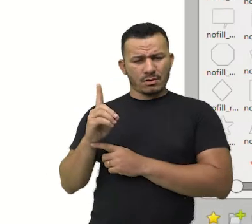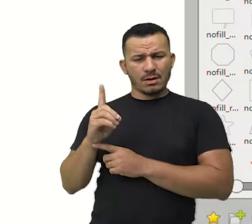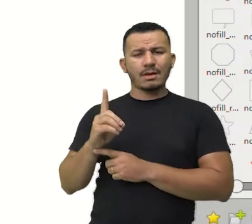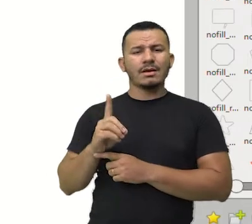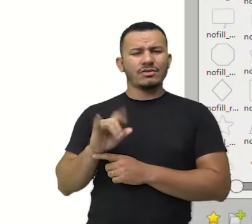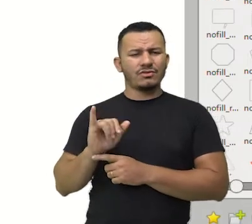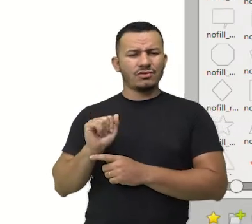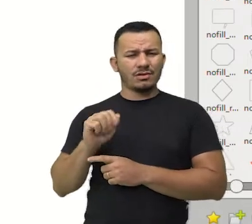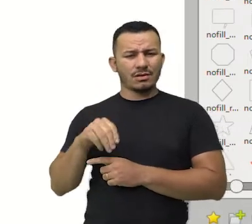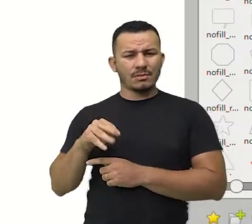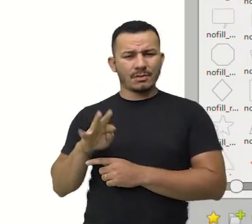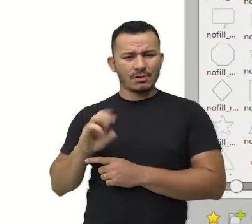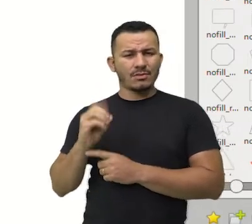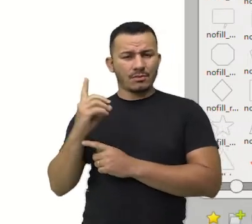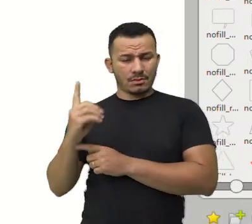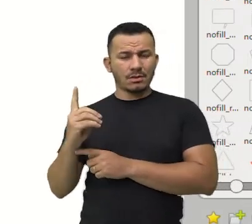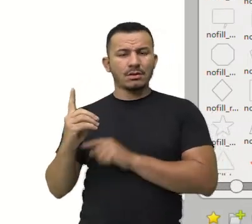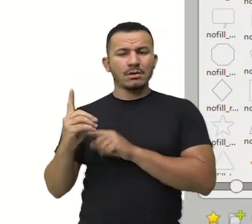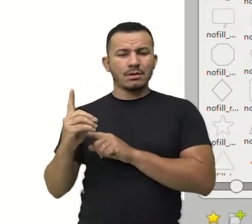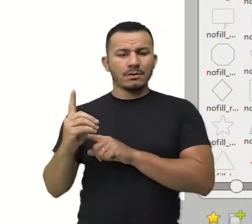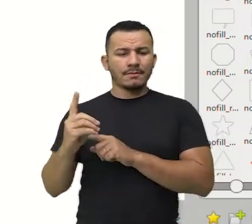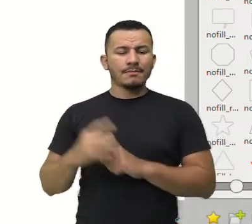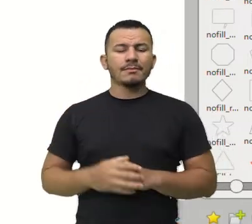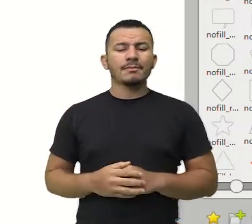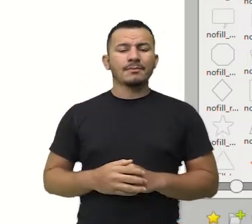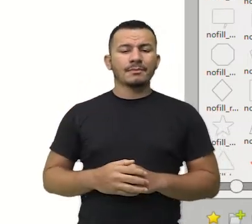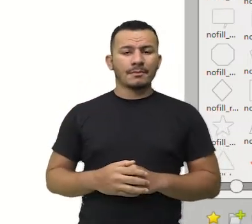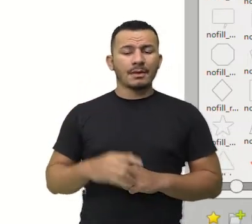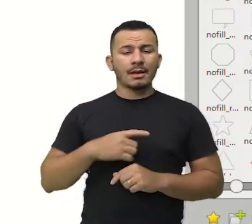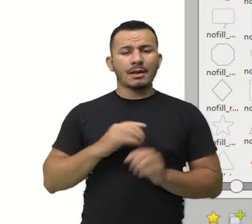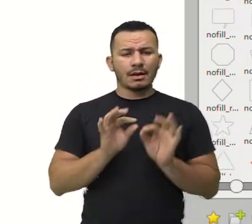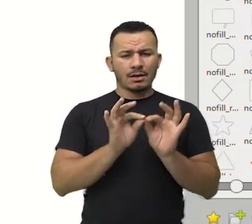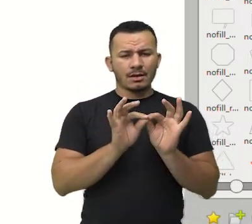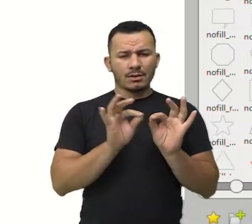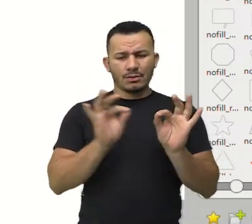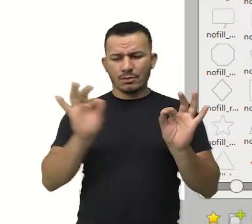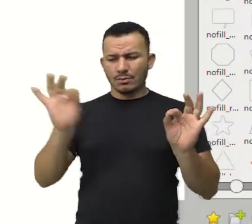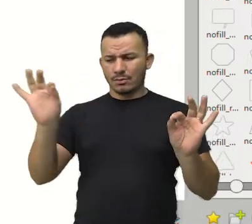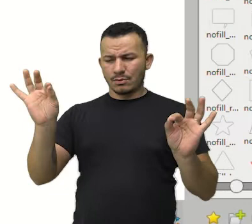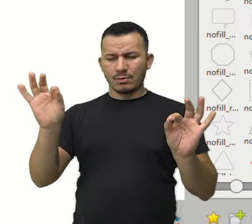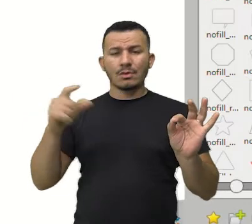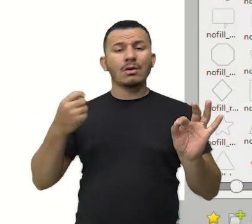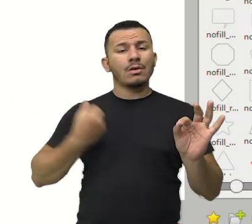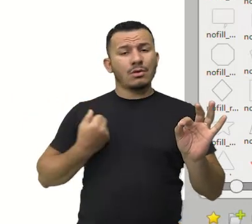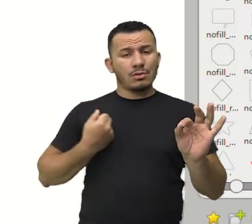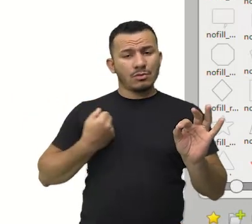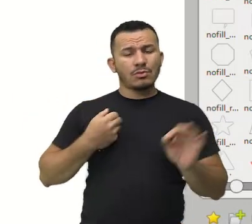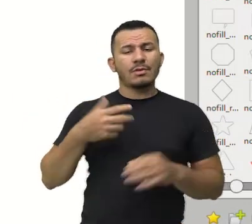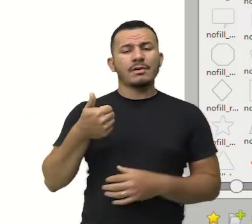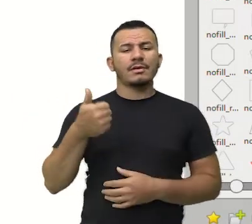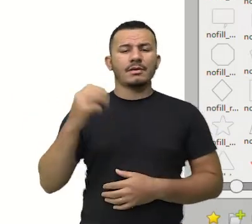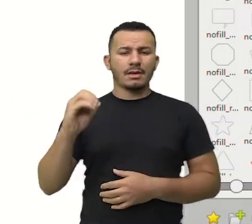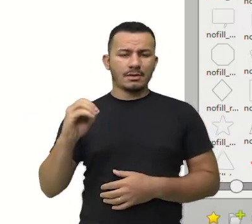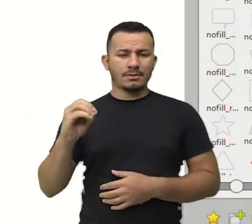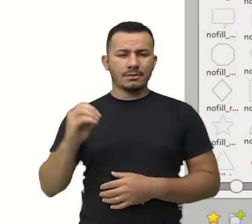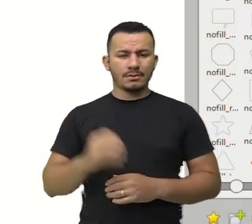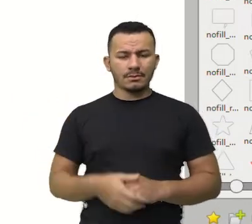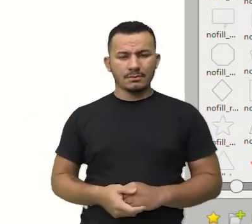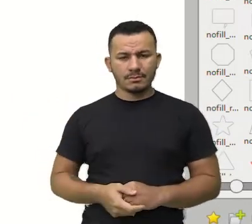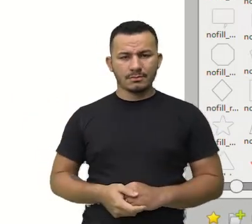pessoal, o diâmetro, atenção, o diâmetro, toda essa nossa distância aqui, ela vai